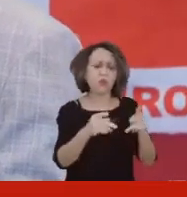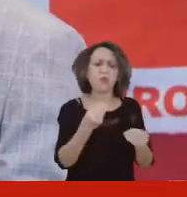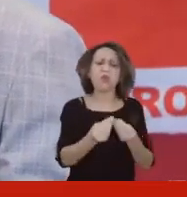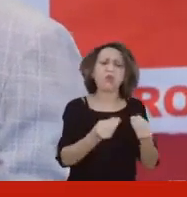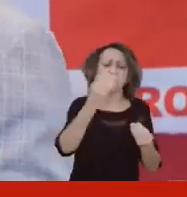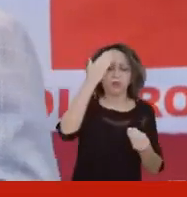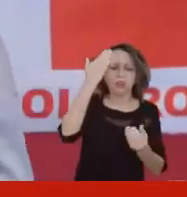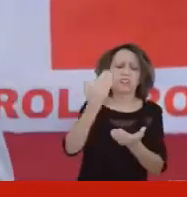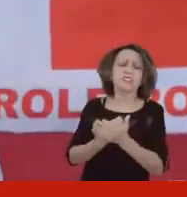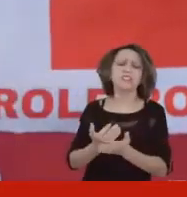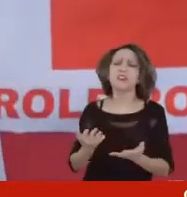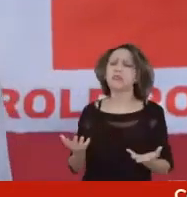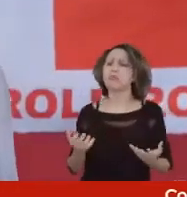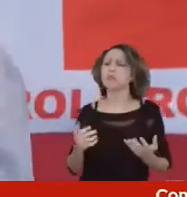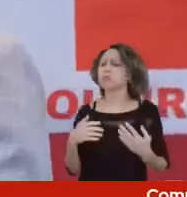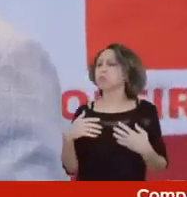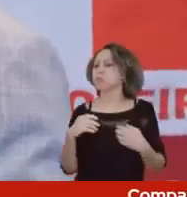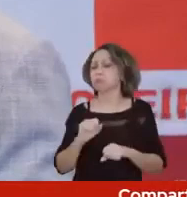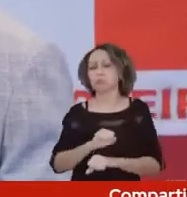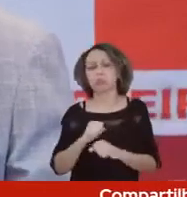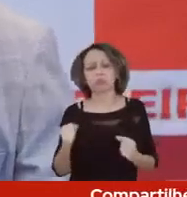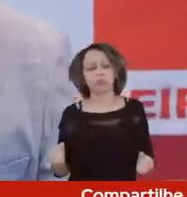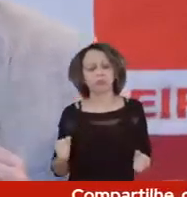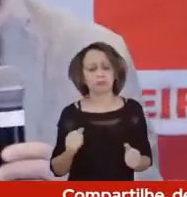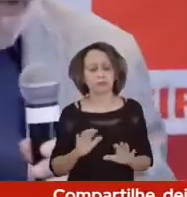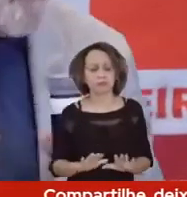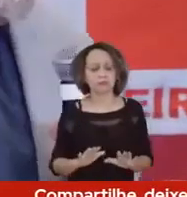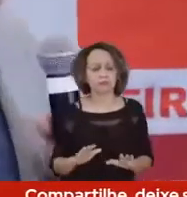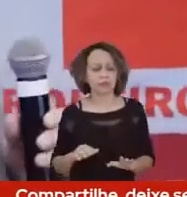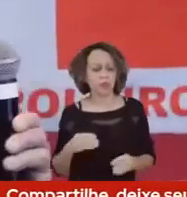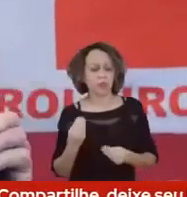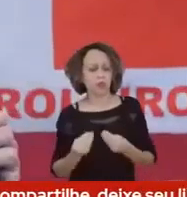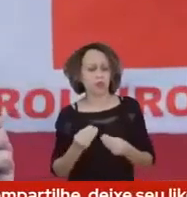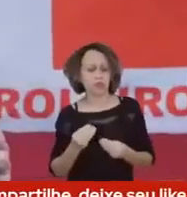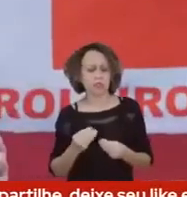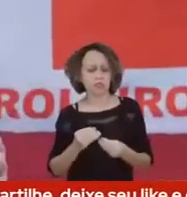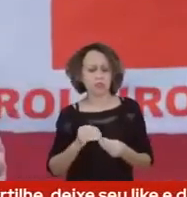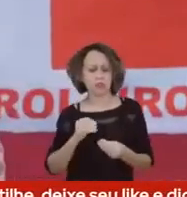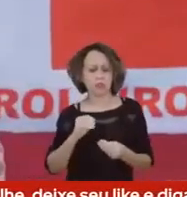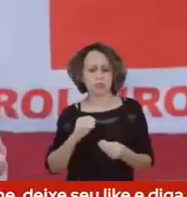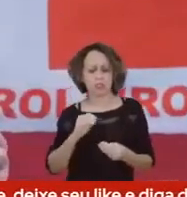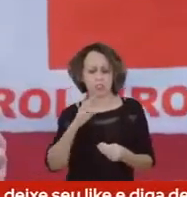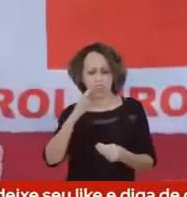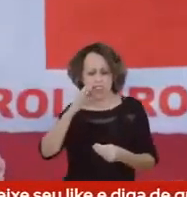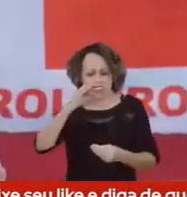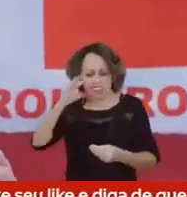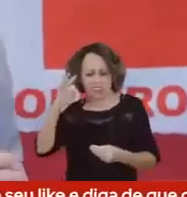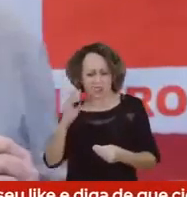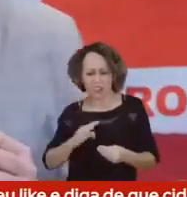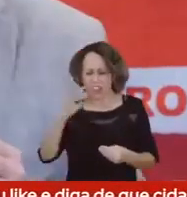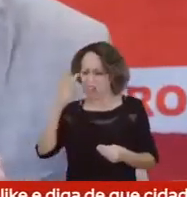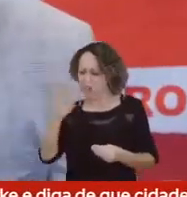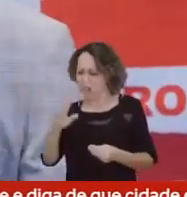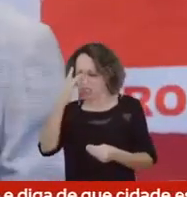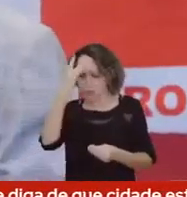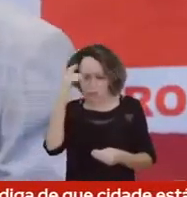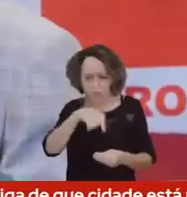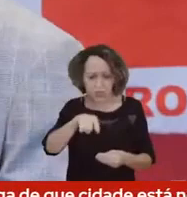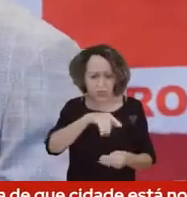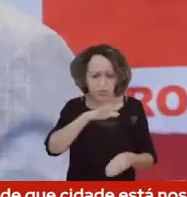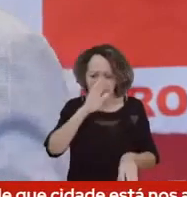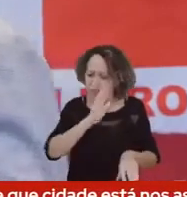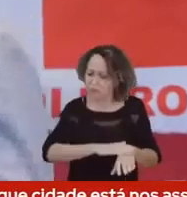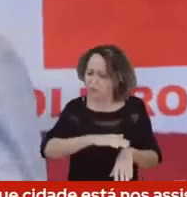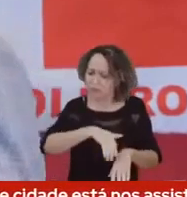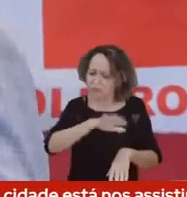como é que você pode, sabe, acusar as pessoas que mais trabalharam para essa Petrobras? Como é que você pode acusar as pessoas que dedicaram